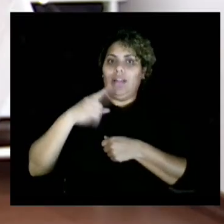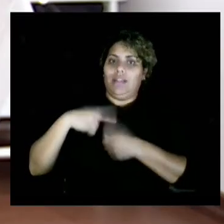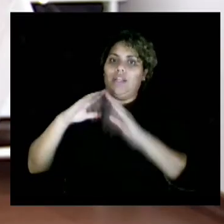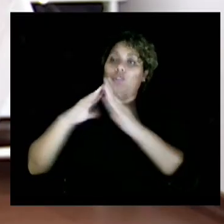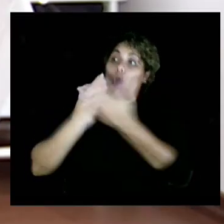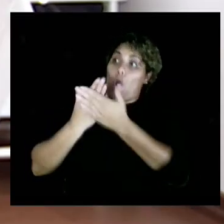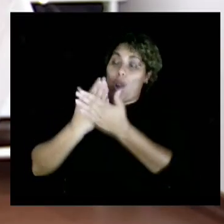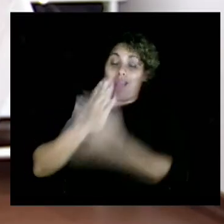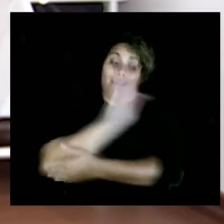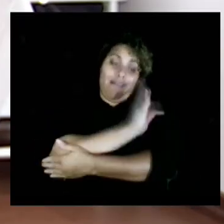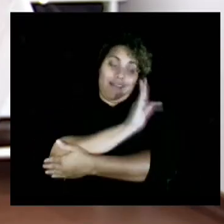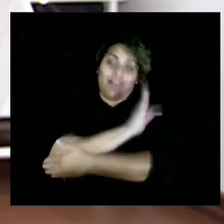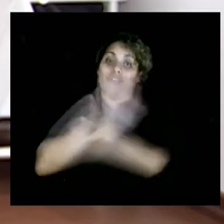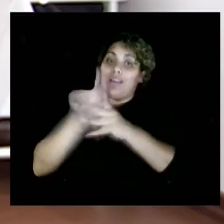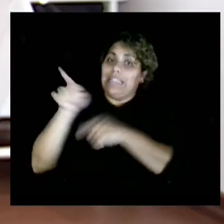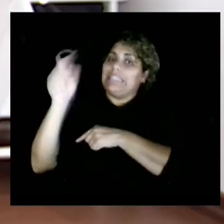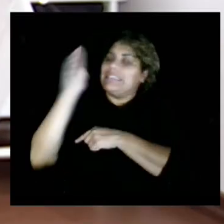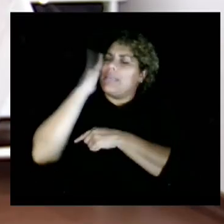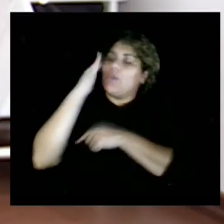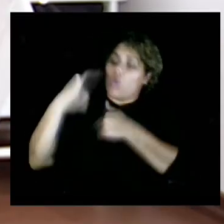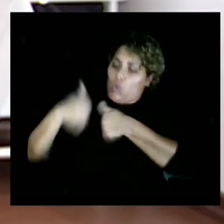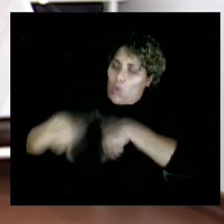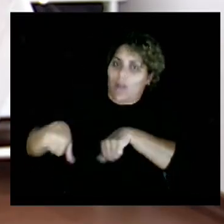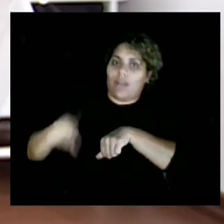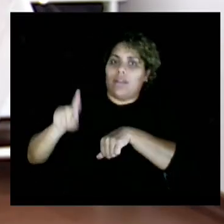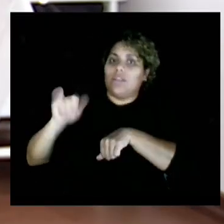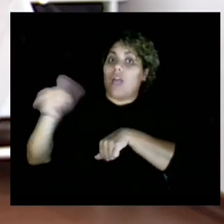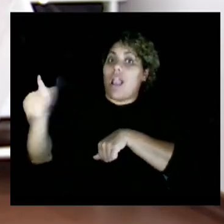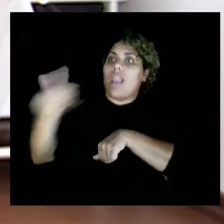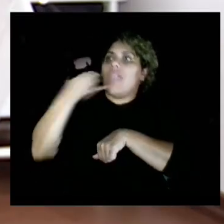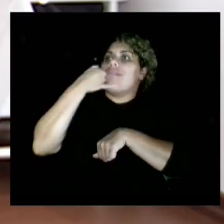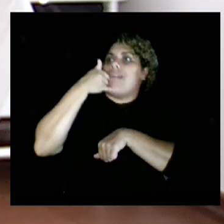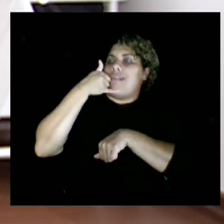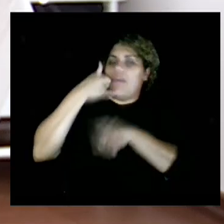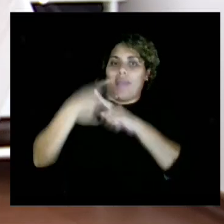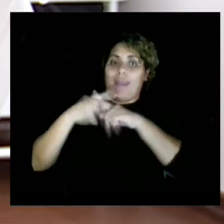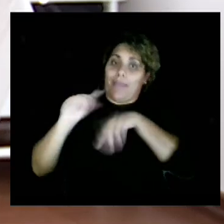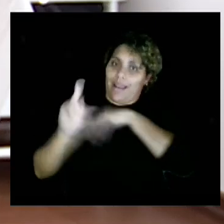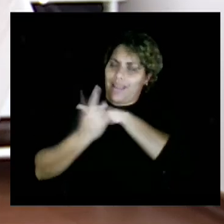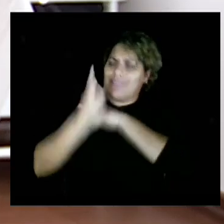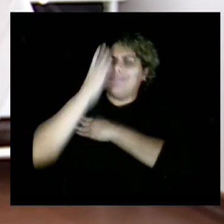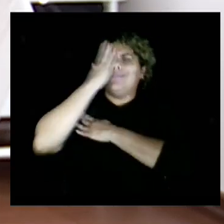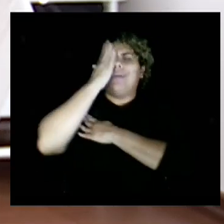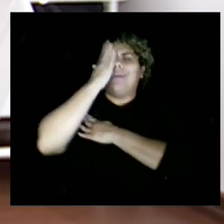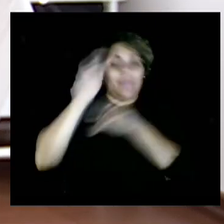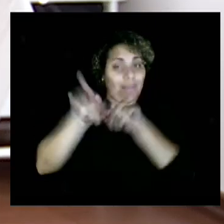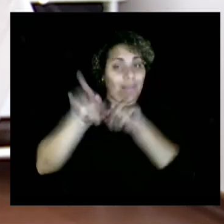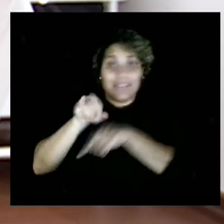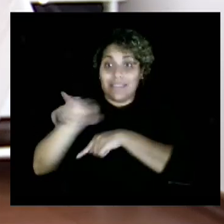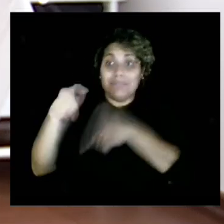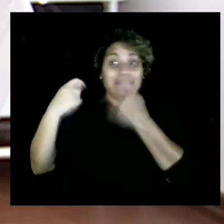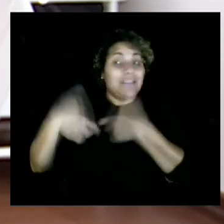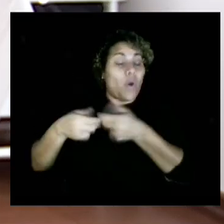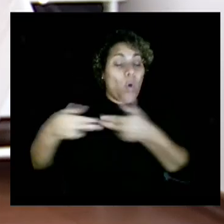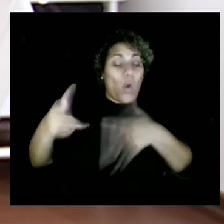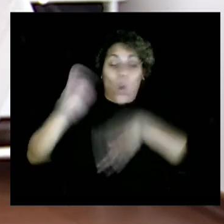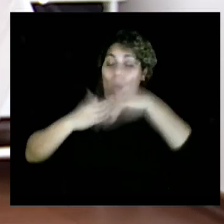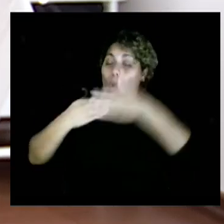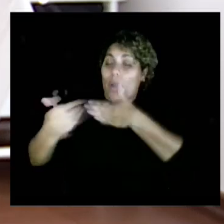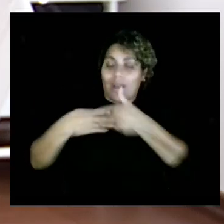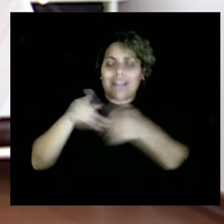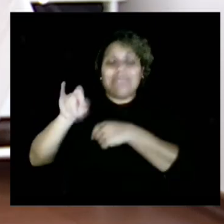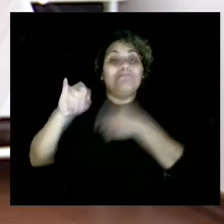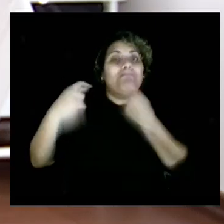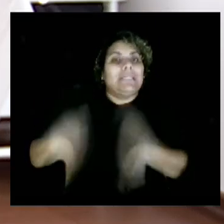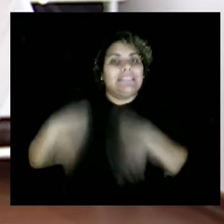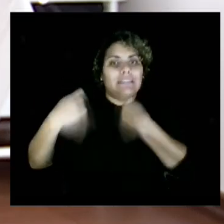estou aqui, eles sabem que é só me ligar. As minhas clientes sabem que se eles precisarem de mim, eu vou pedir